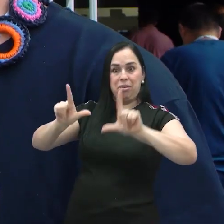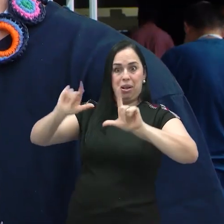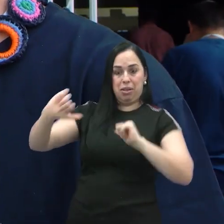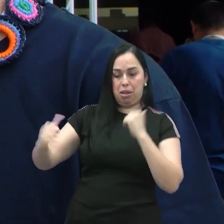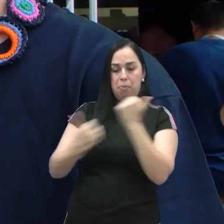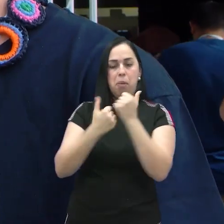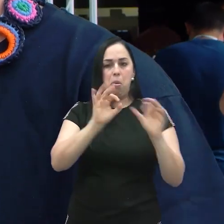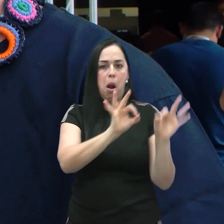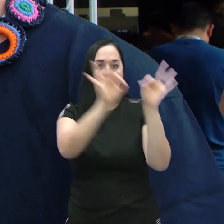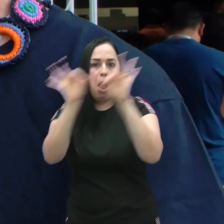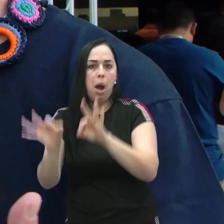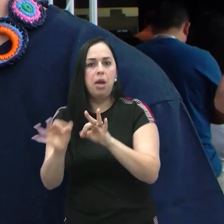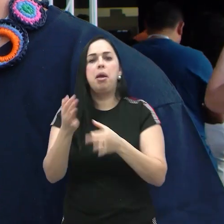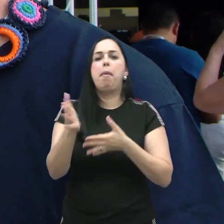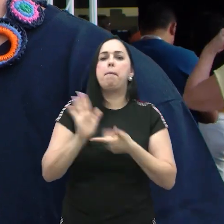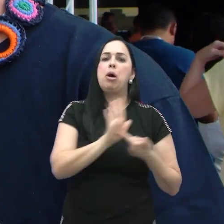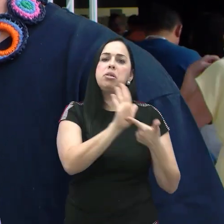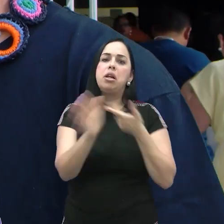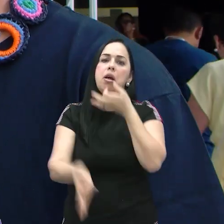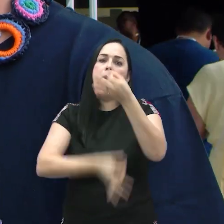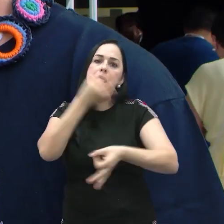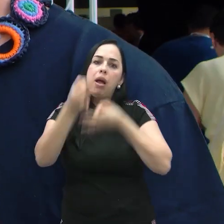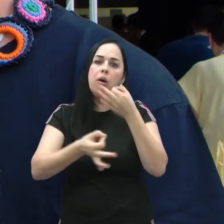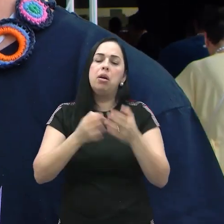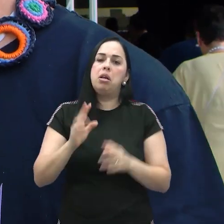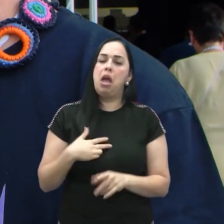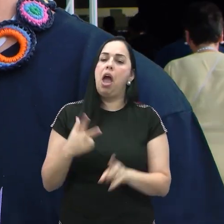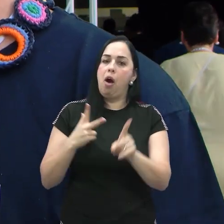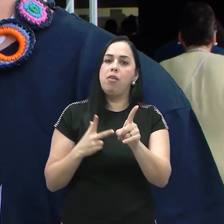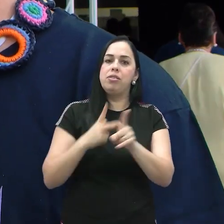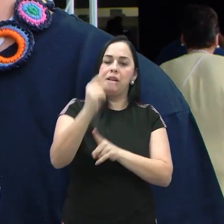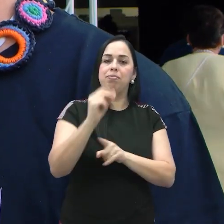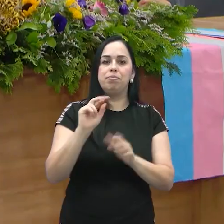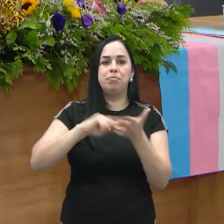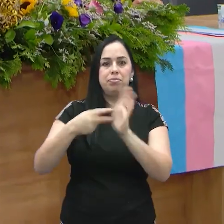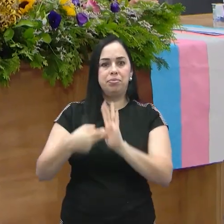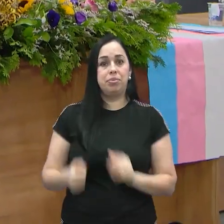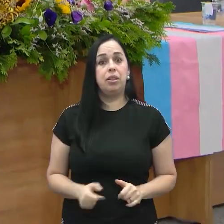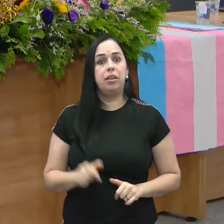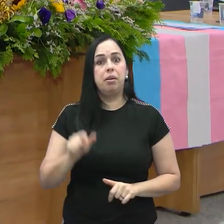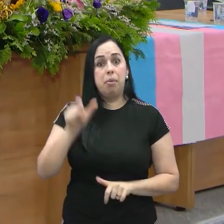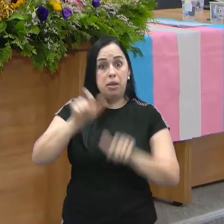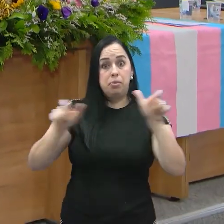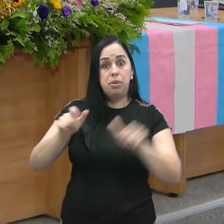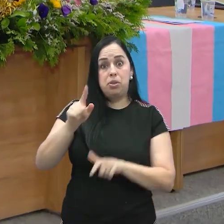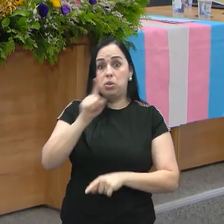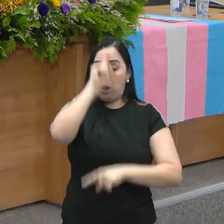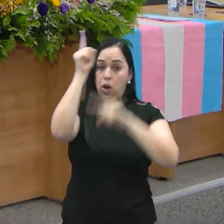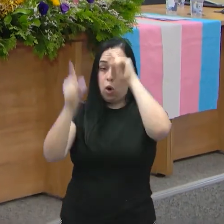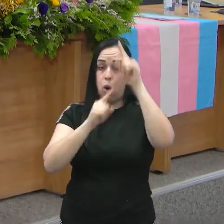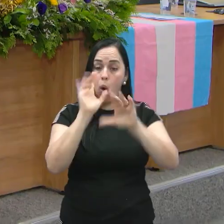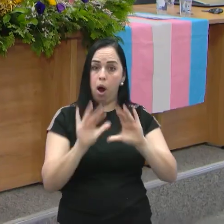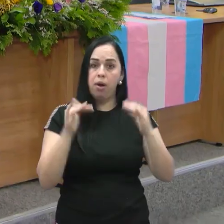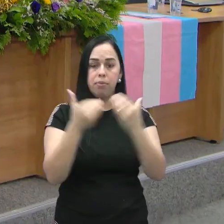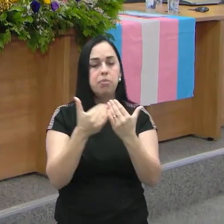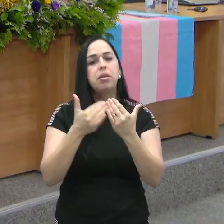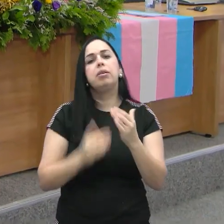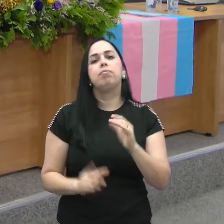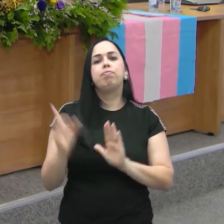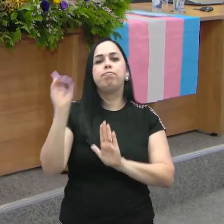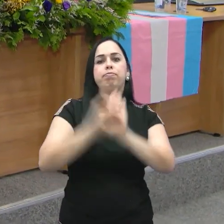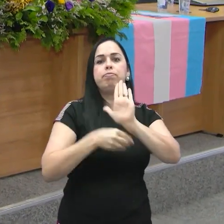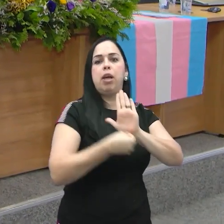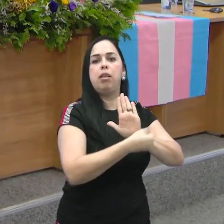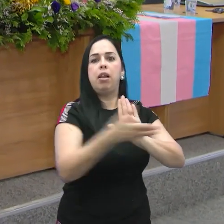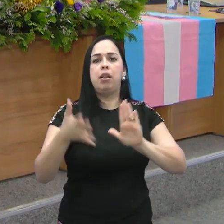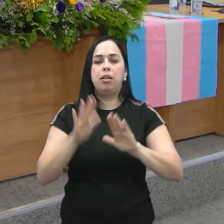estamos passando e colocando nas nossas pautas. Acho que é a primeira grande vitória da conferência. Para os idealizadores da conferência, garantir